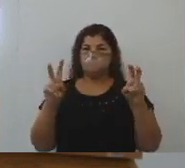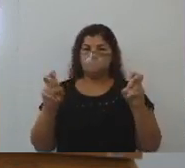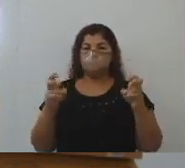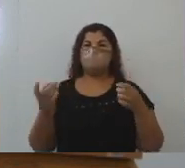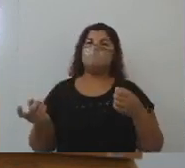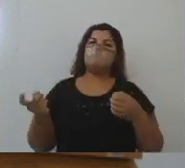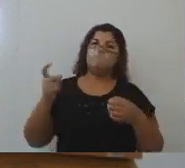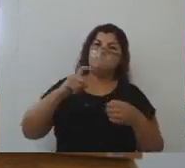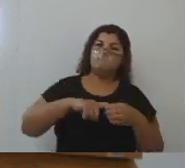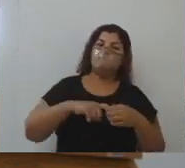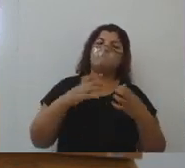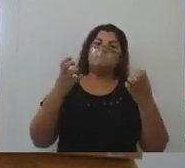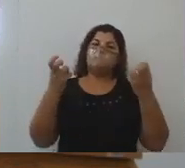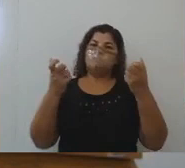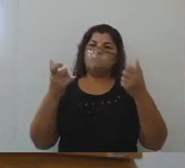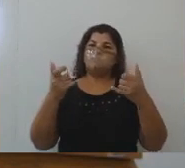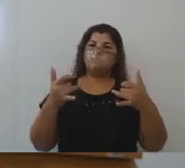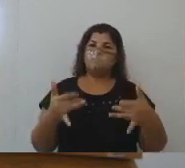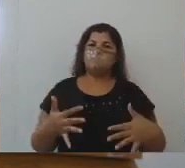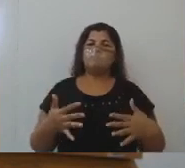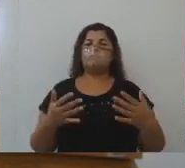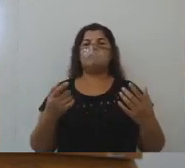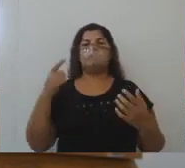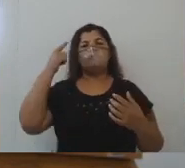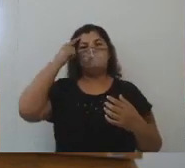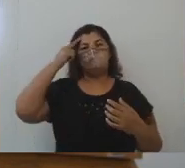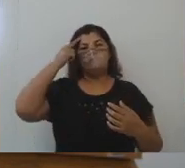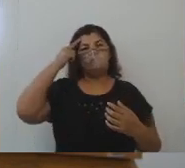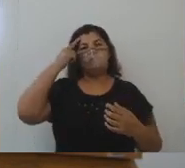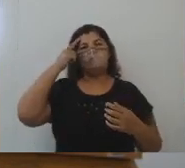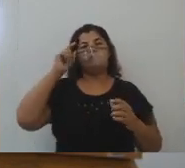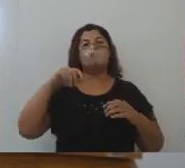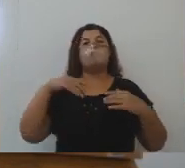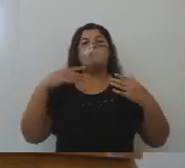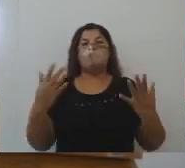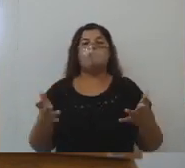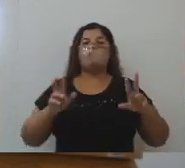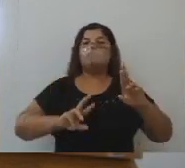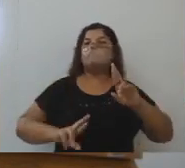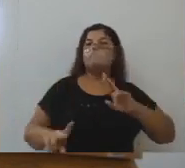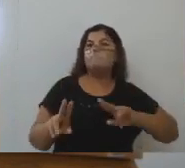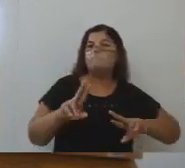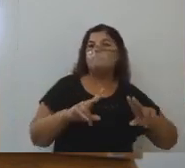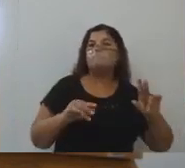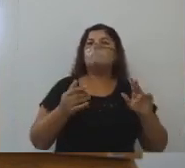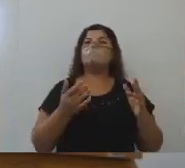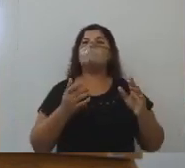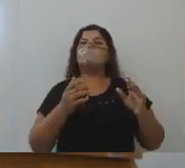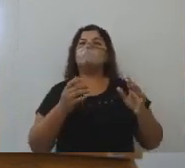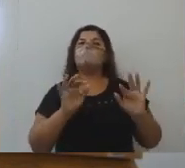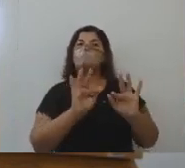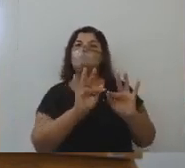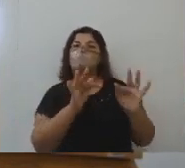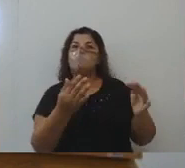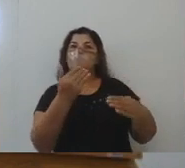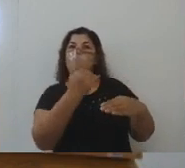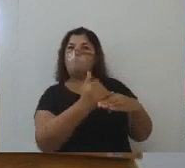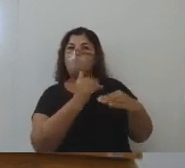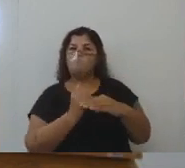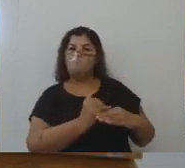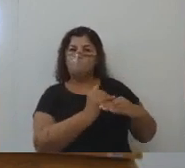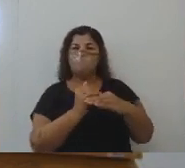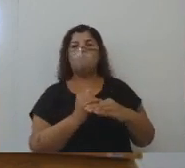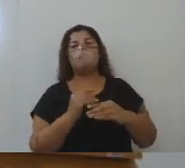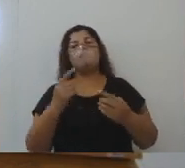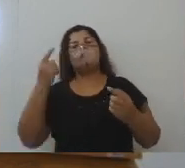à apresentação aqui para a gente poder refletir a diferença entre senso comum e pensamento crítico. Nessa